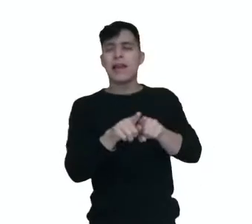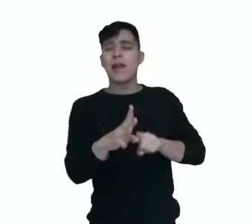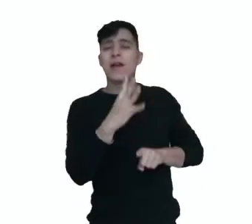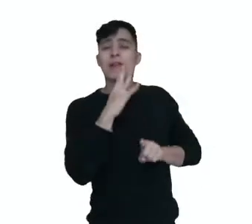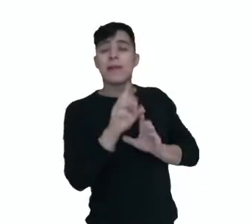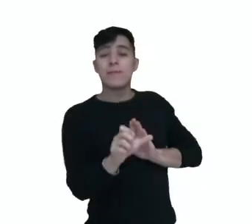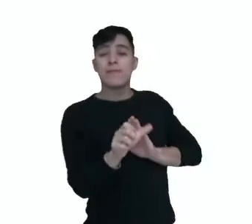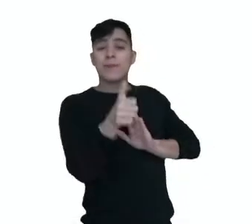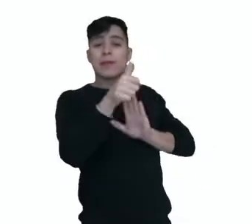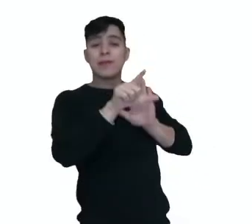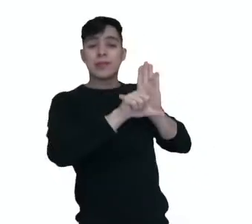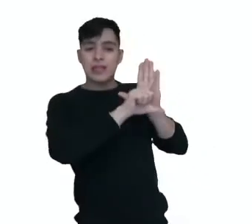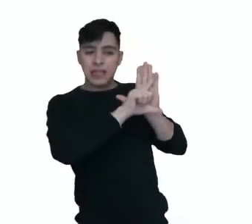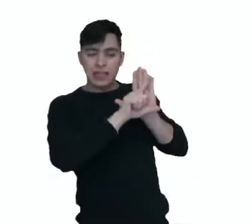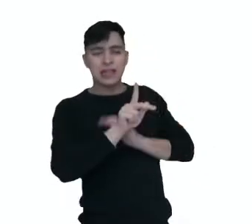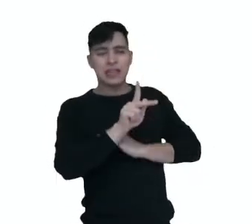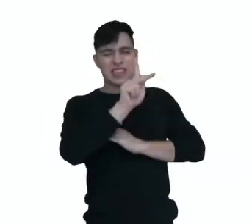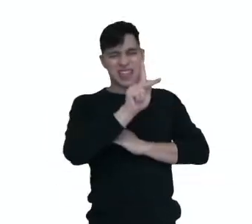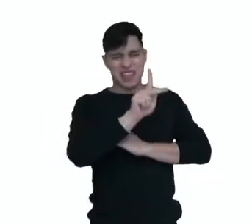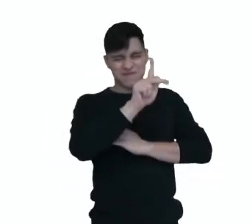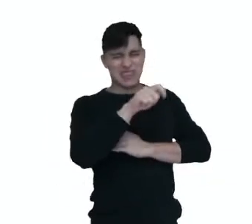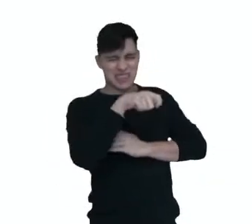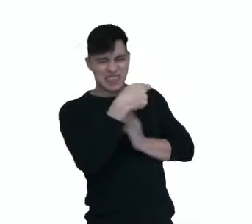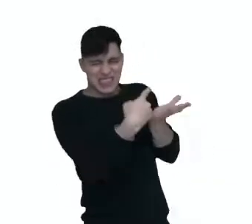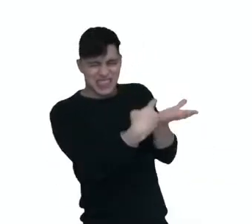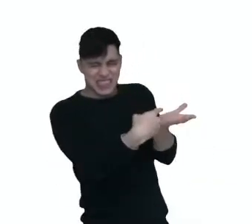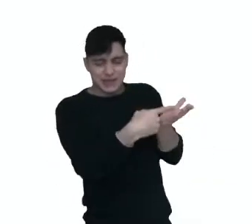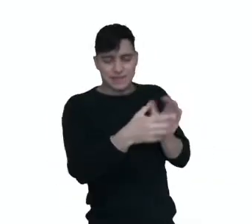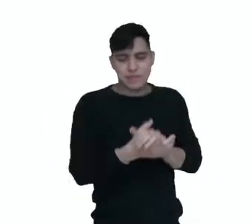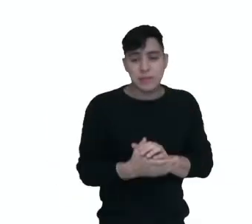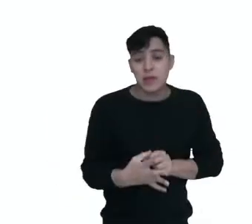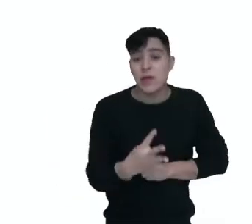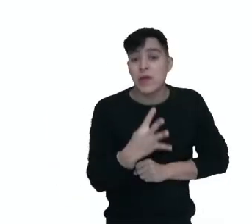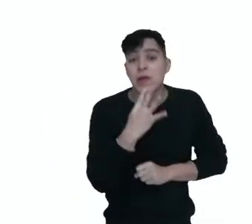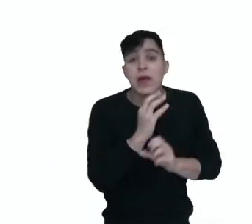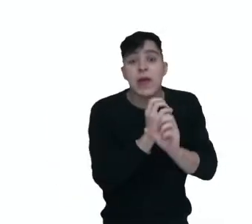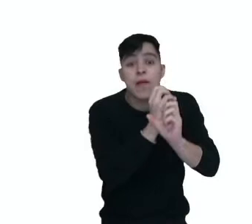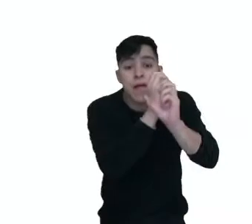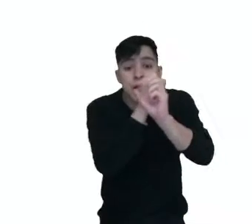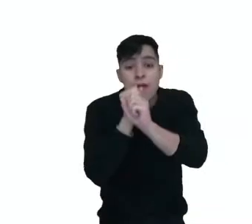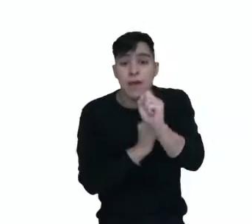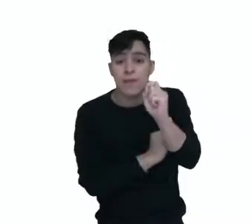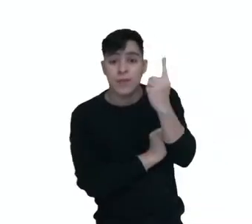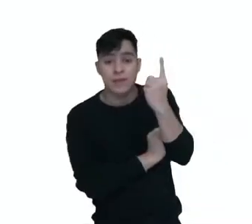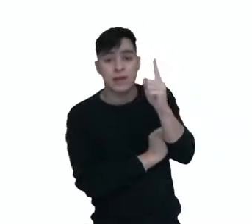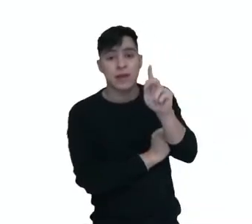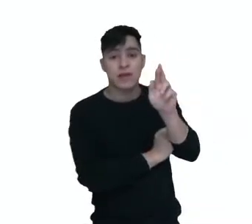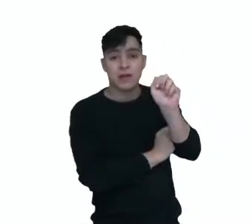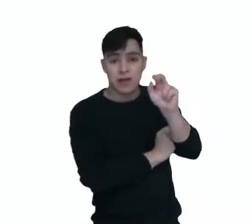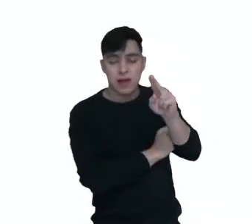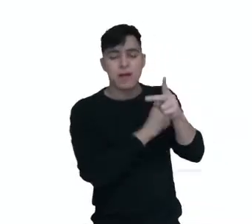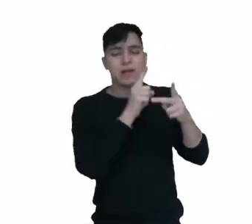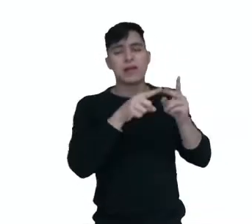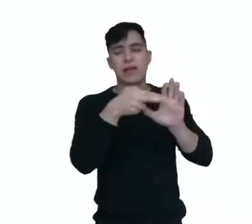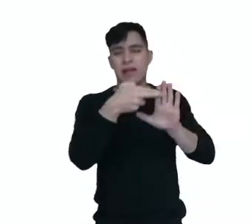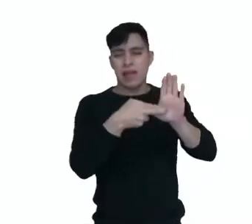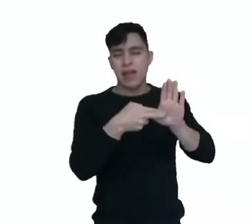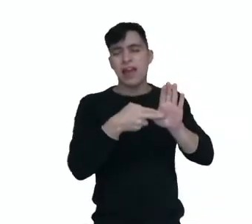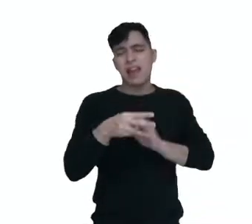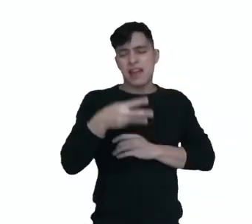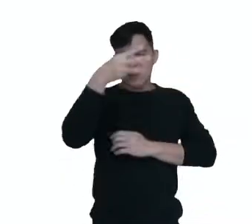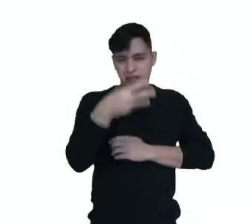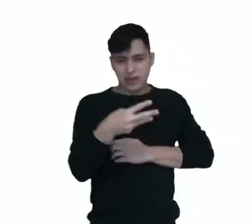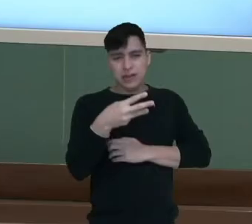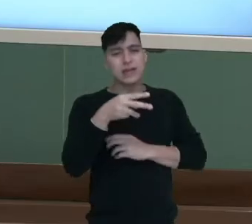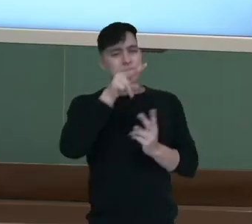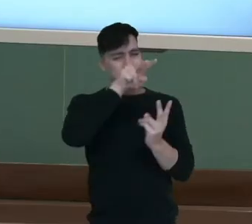ajudar bastante a compreender a segunda lei. E conhecer as equações de primeiro grau e regra de 3, podem ser